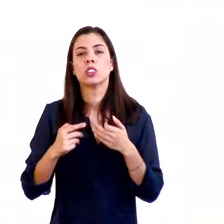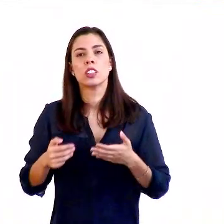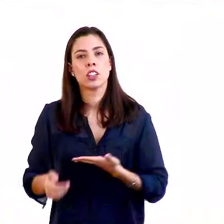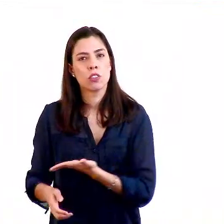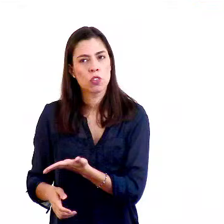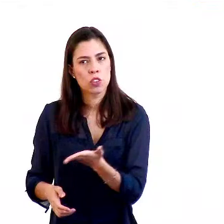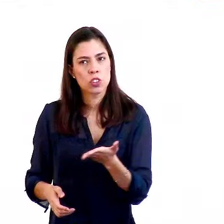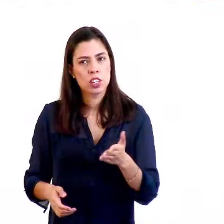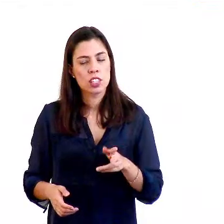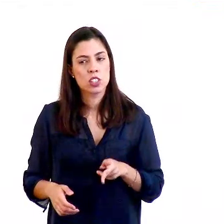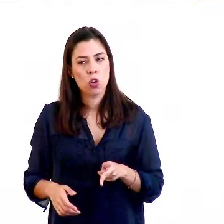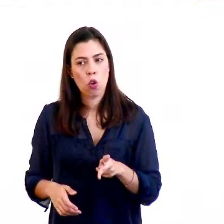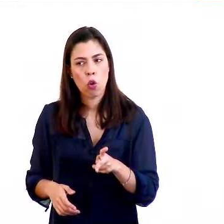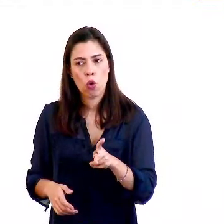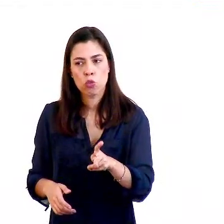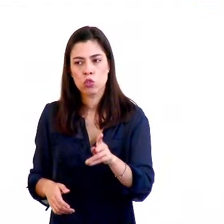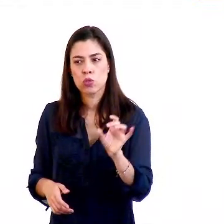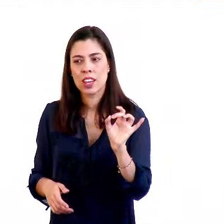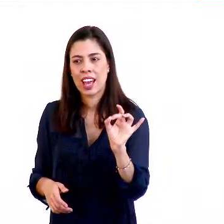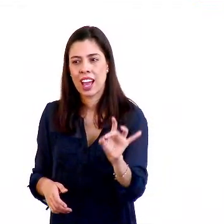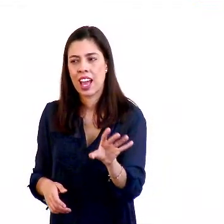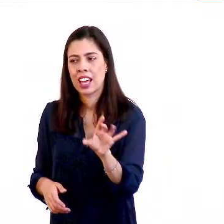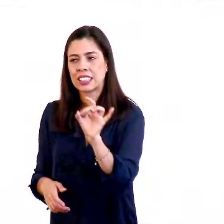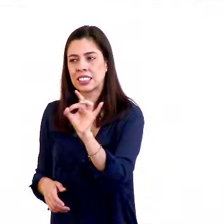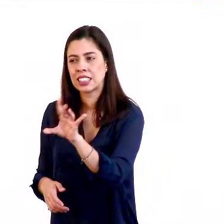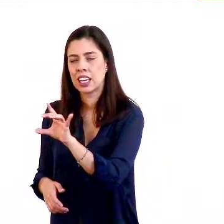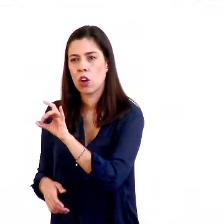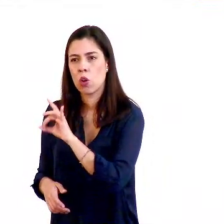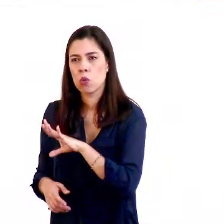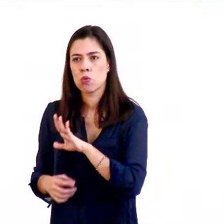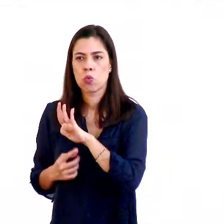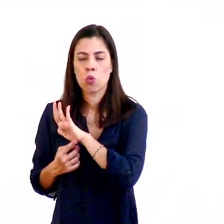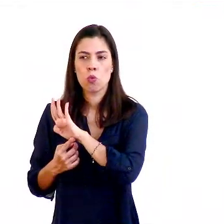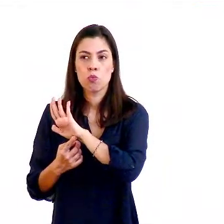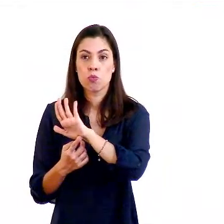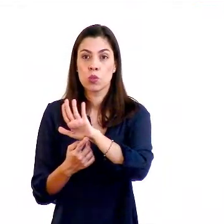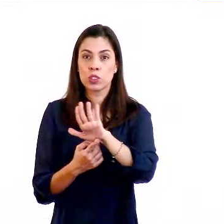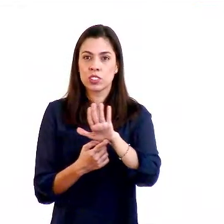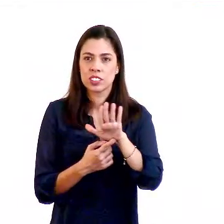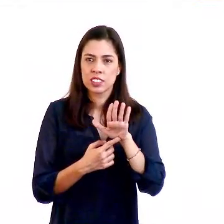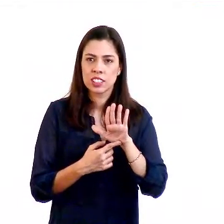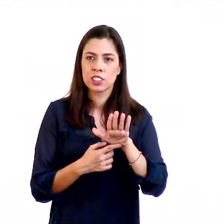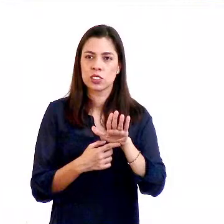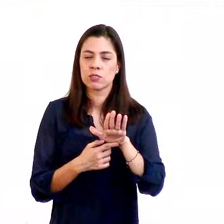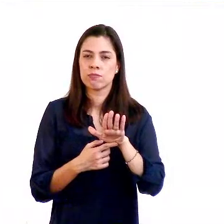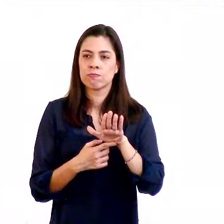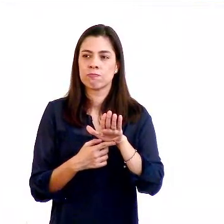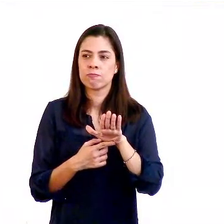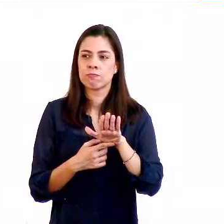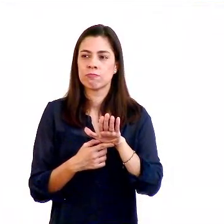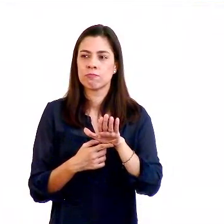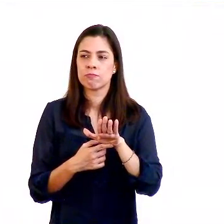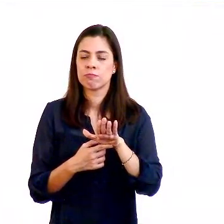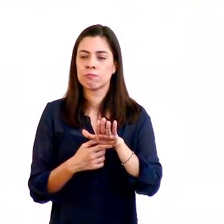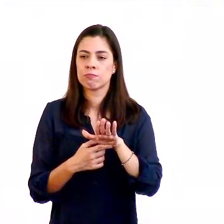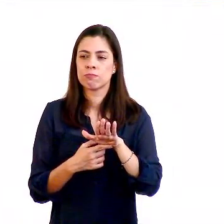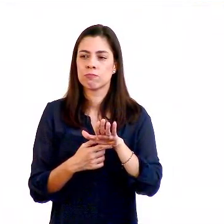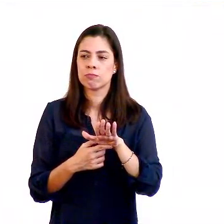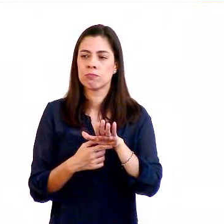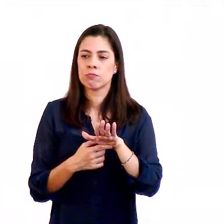continue cada um de vós mostrando até o fim a mesma